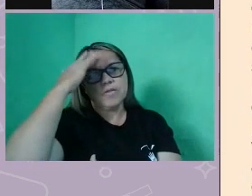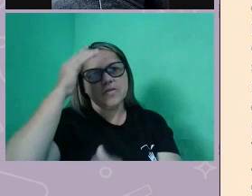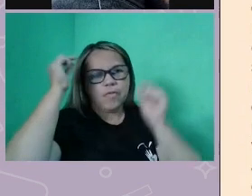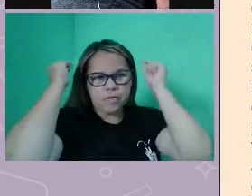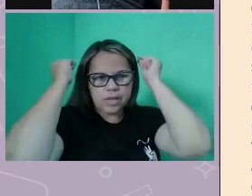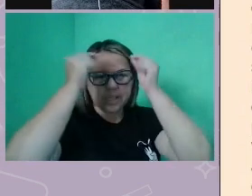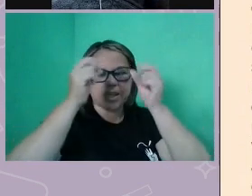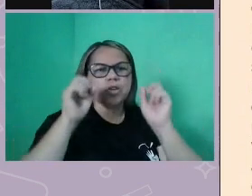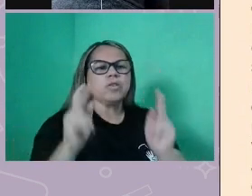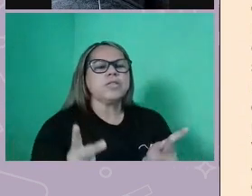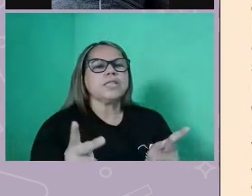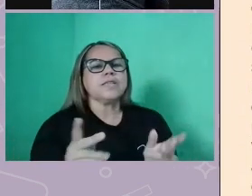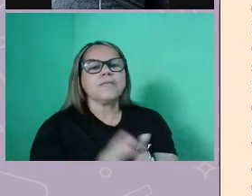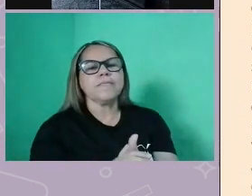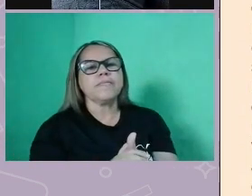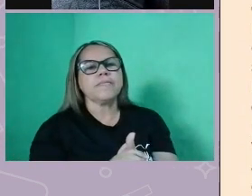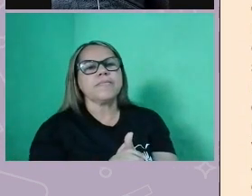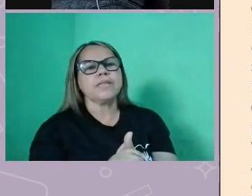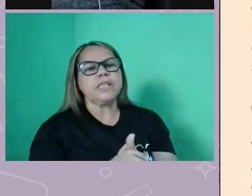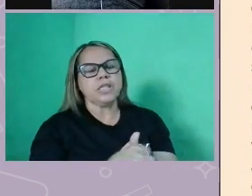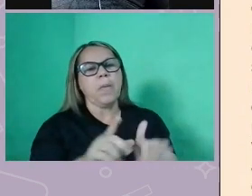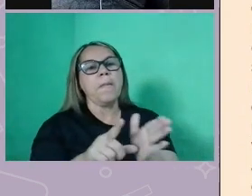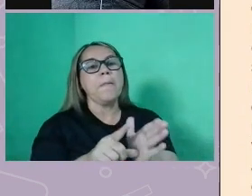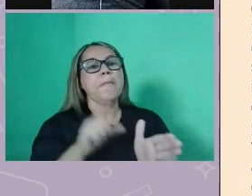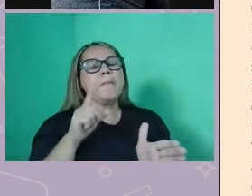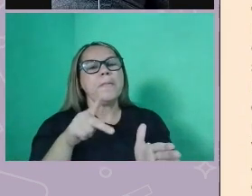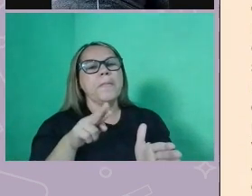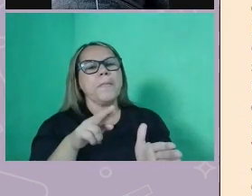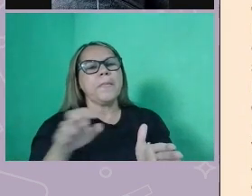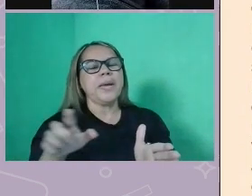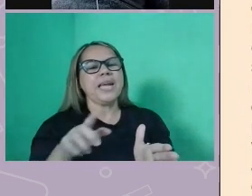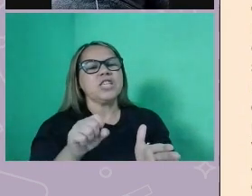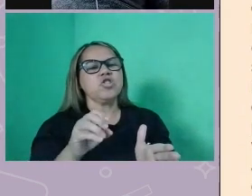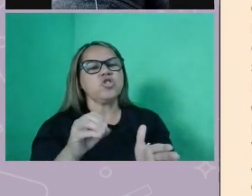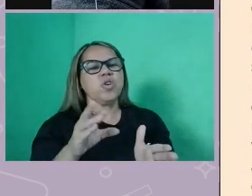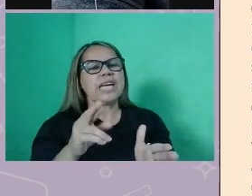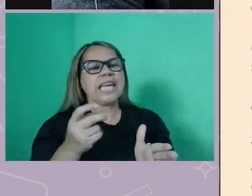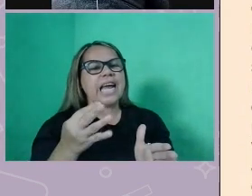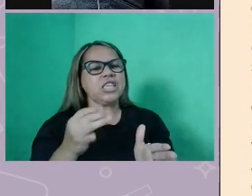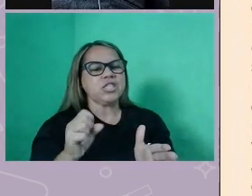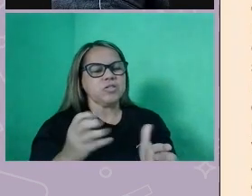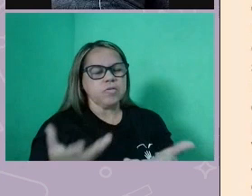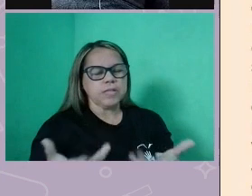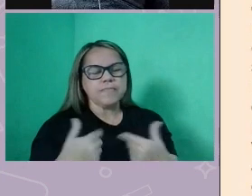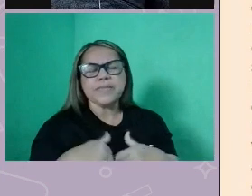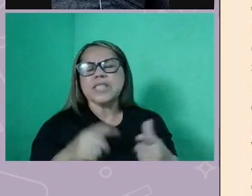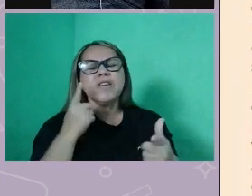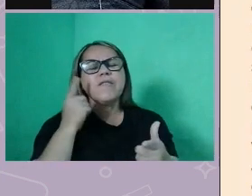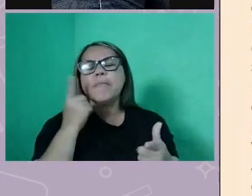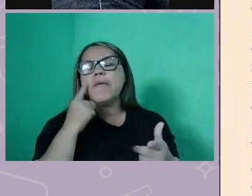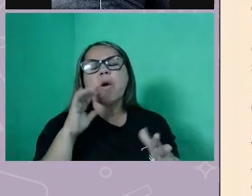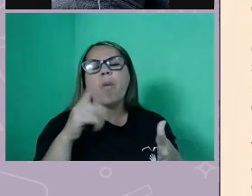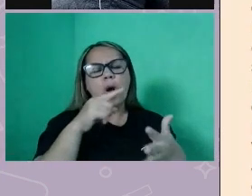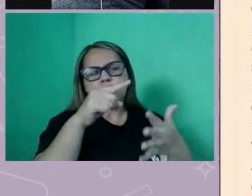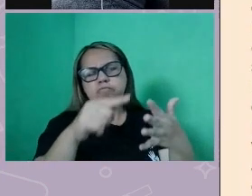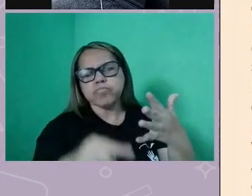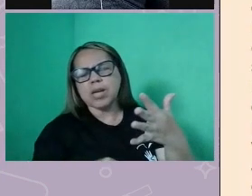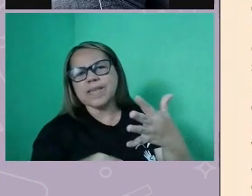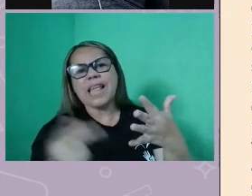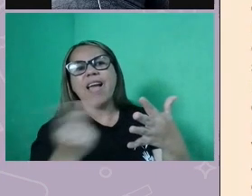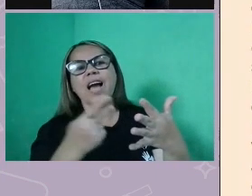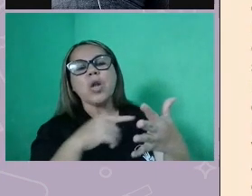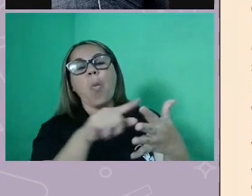pré-socráticos são esses caras certo sabendo disso vamos lá procurar qual é a alternativa incorreta